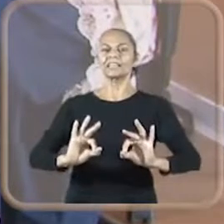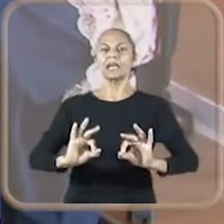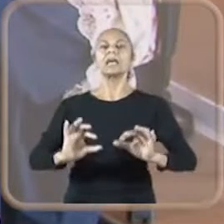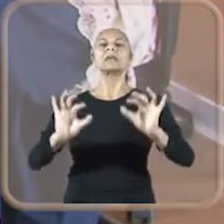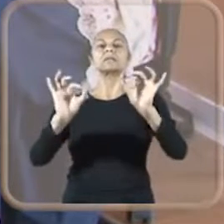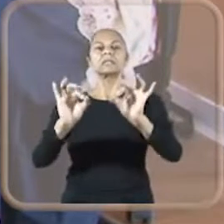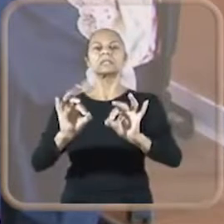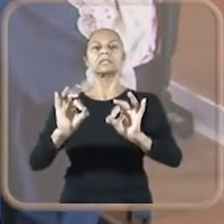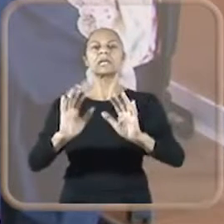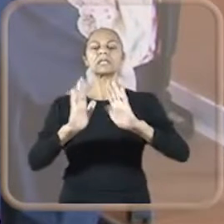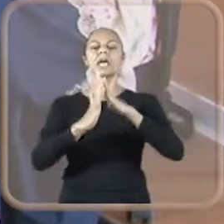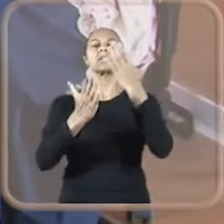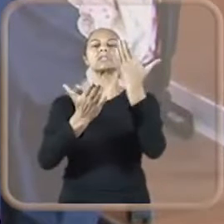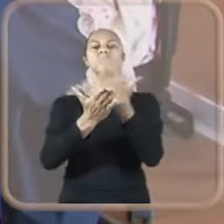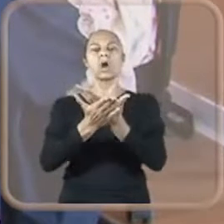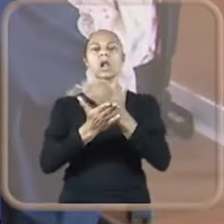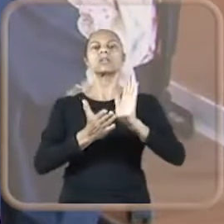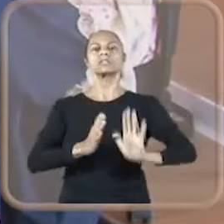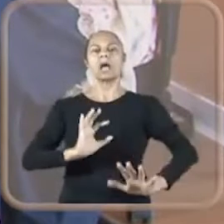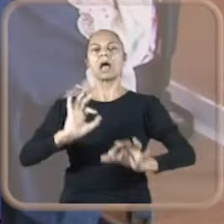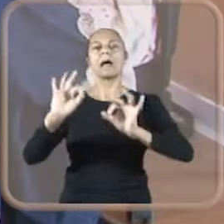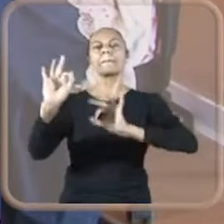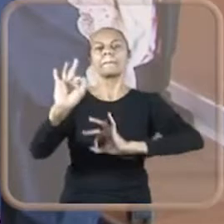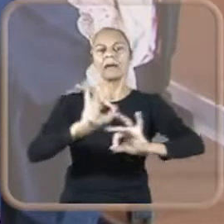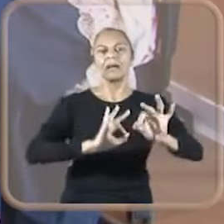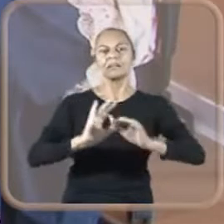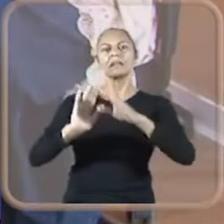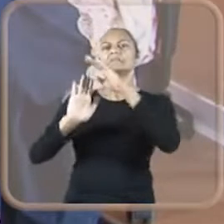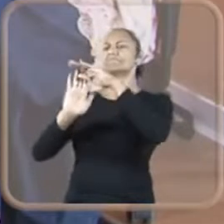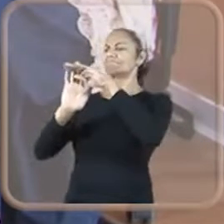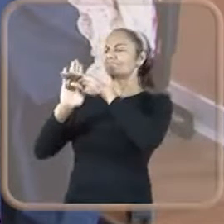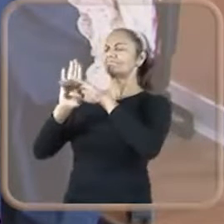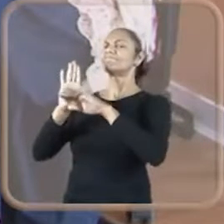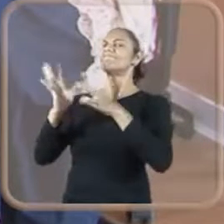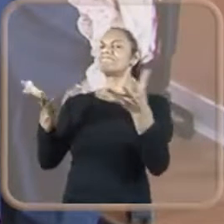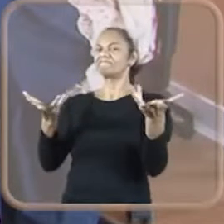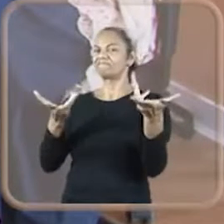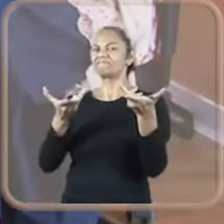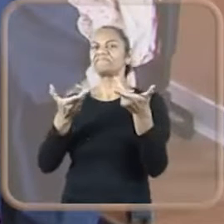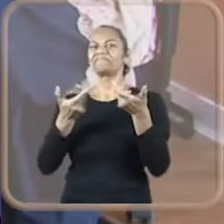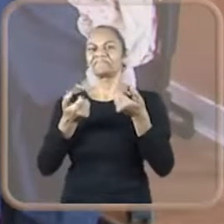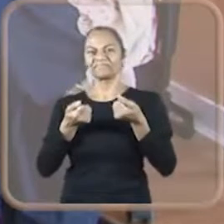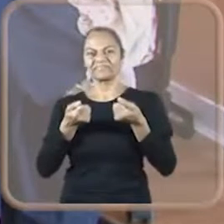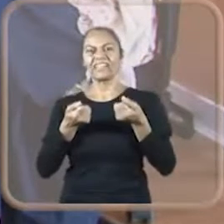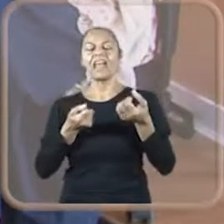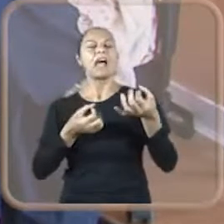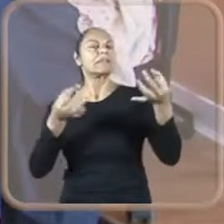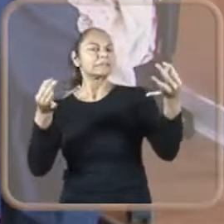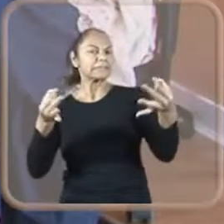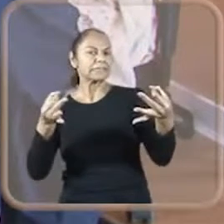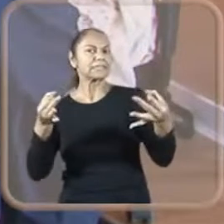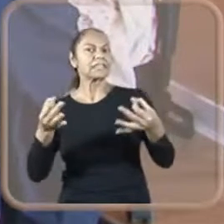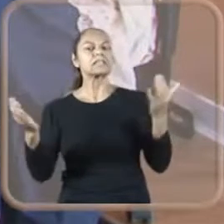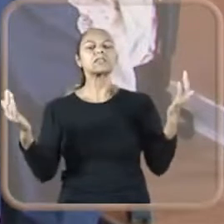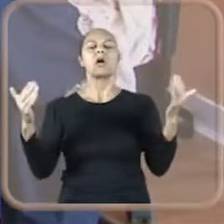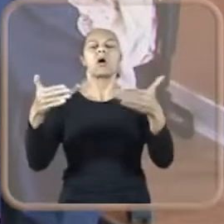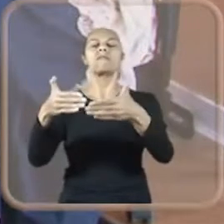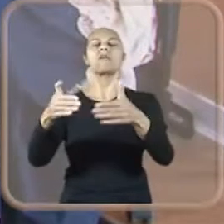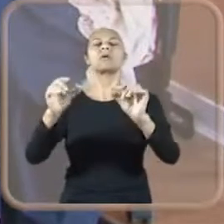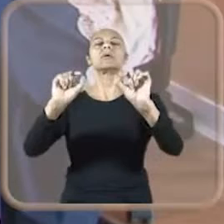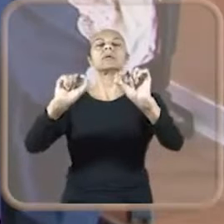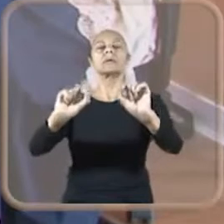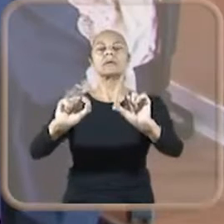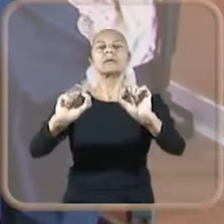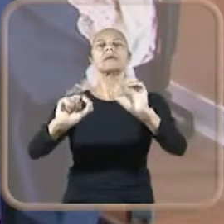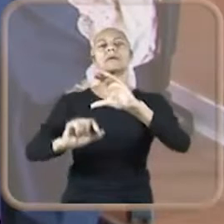as escolas estão prontas para receber esse projeto, esse programa maravilhoso, né? Eu tenho certeza. Eu acho que a nossa meta é iniciar,